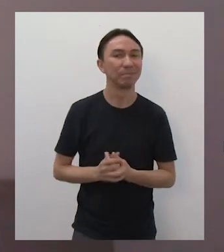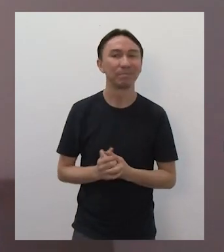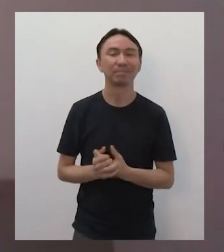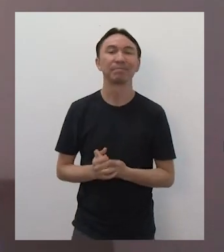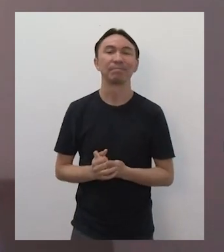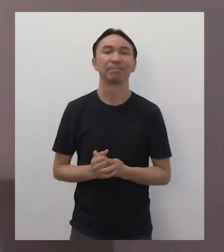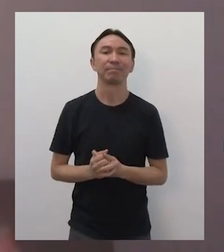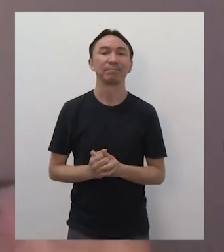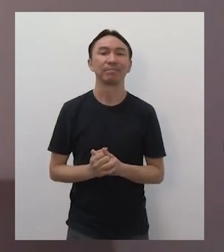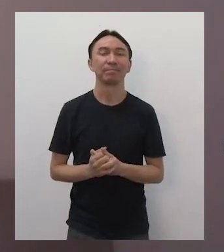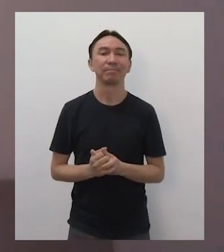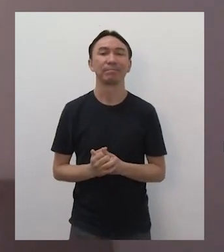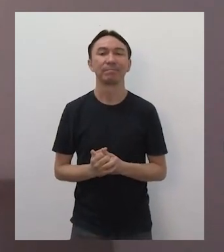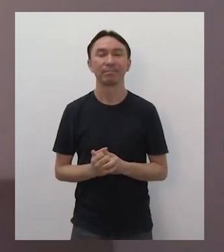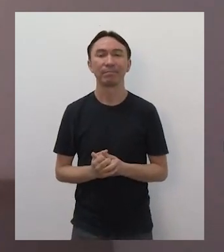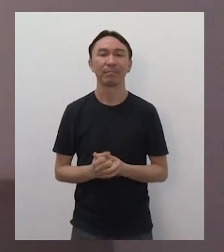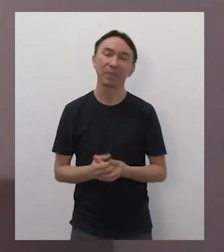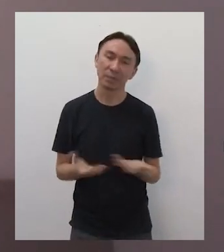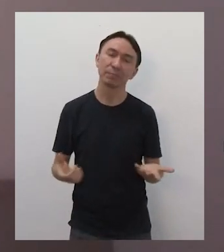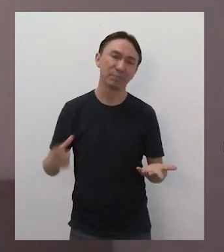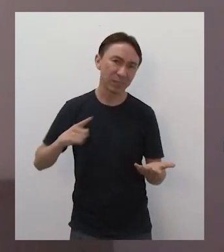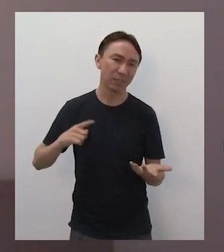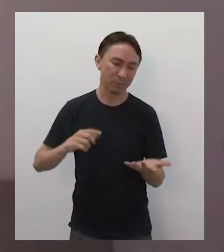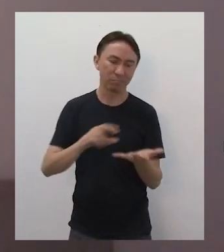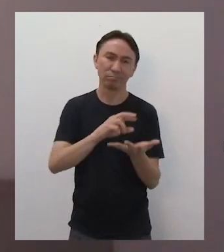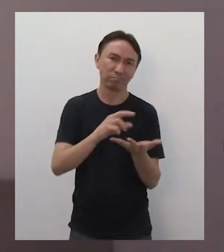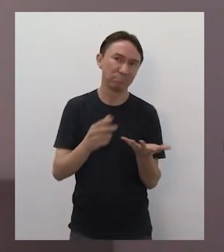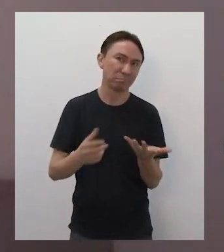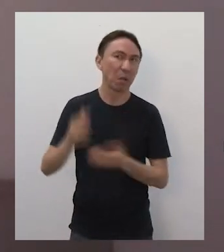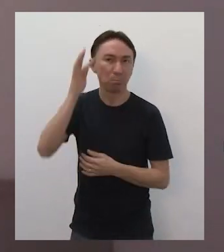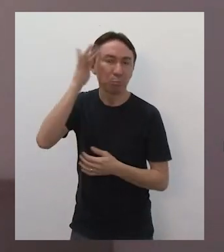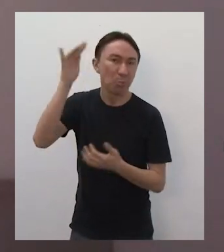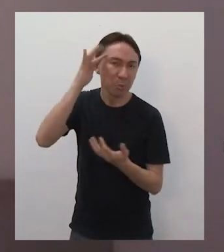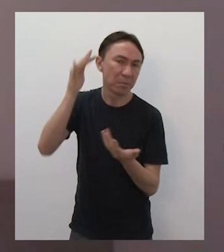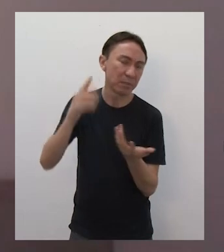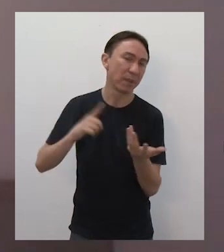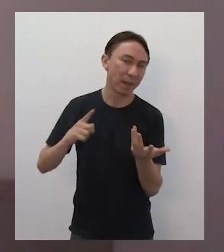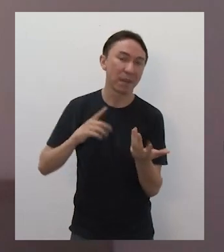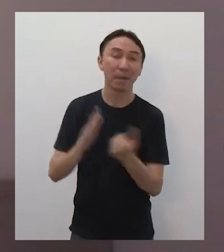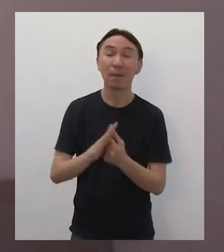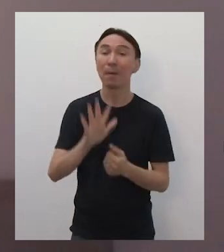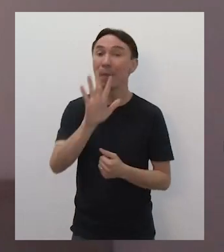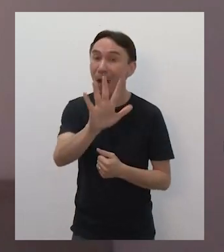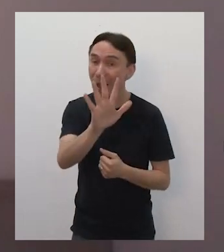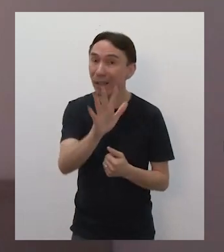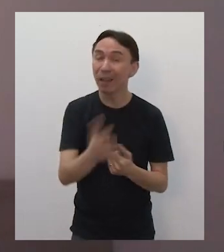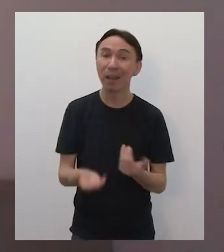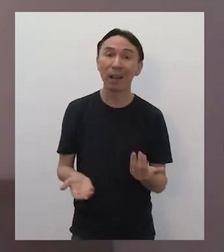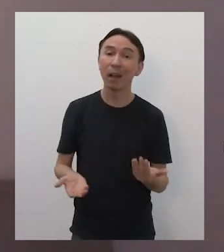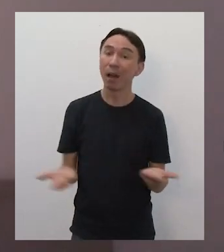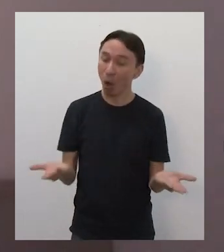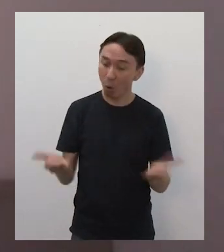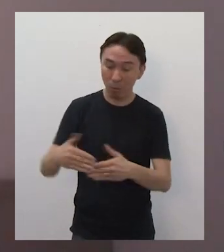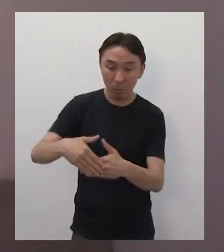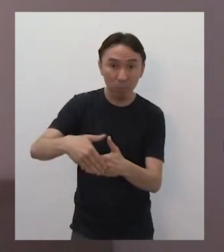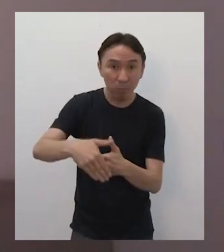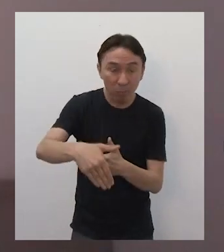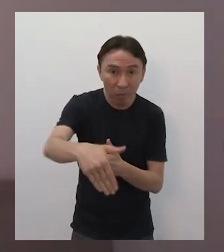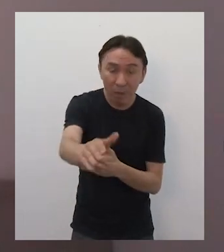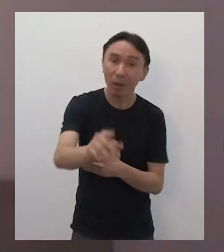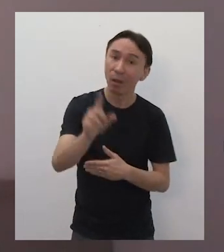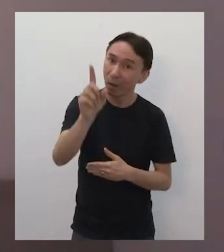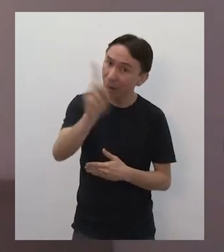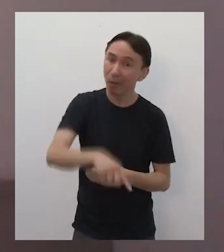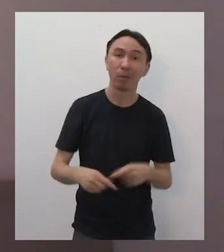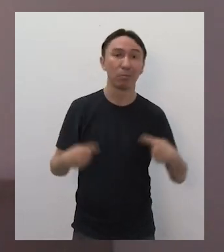a gente traz de teoria, e eu sinto que esse é o caminho agora que a gente vai percorrer. Como eu falei para o